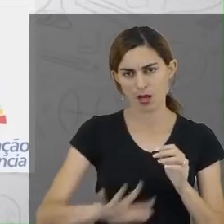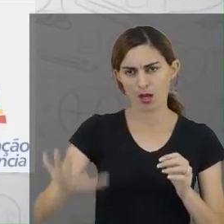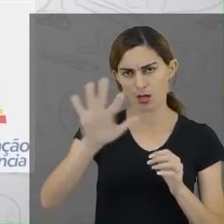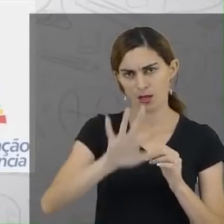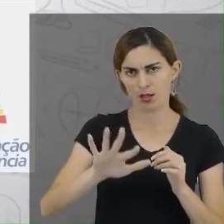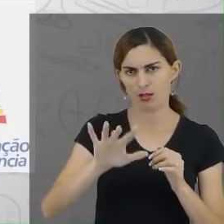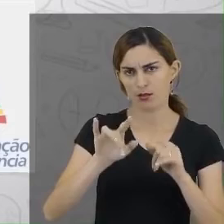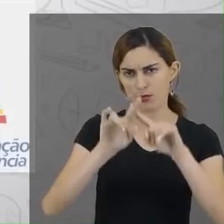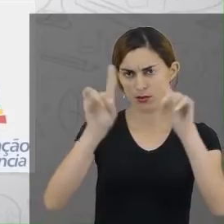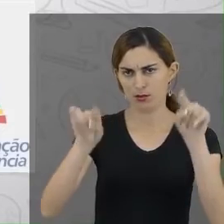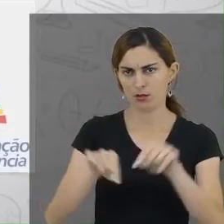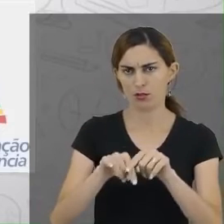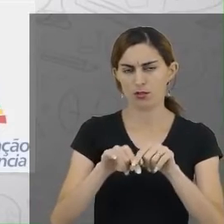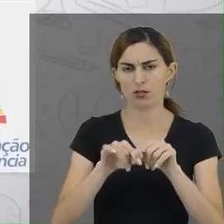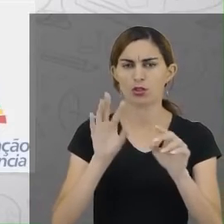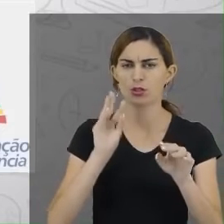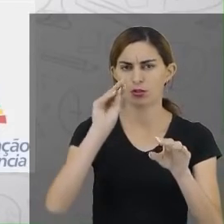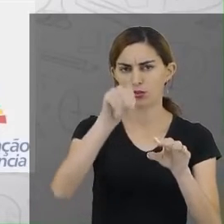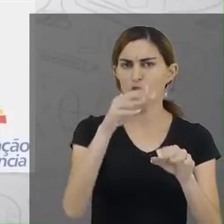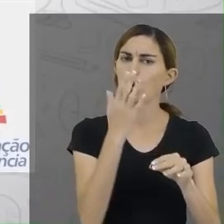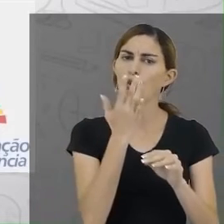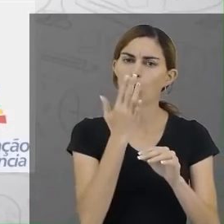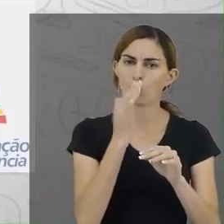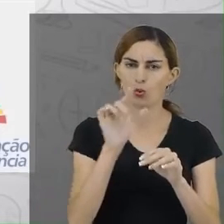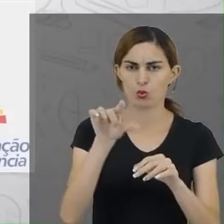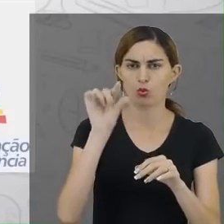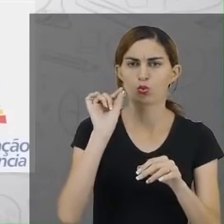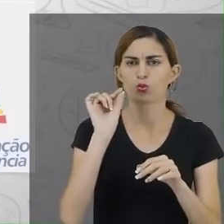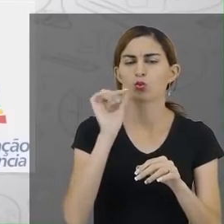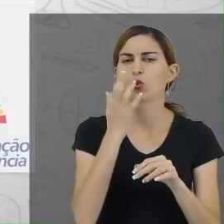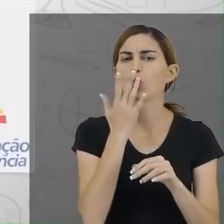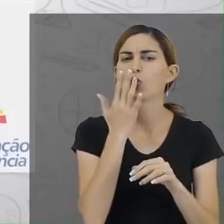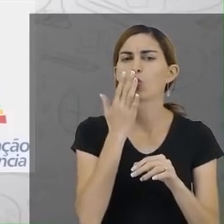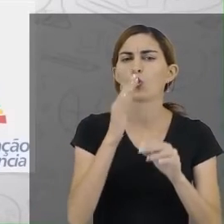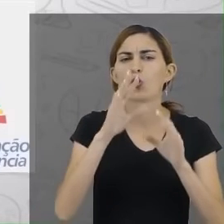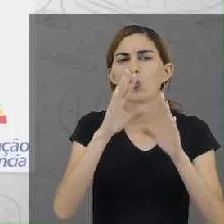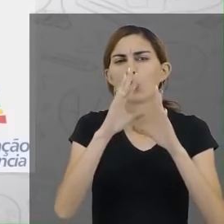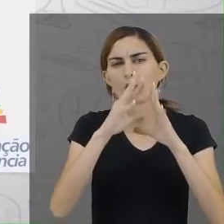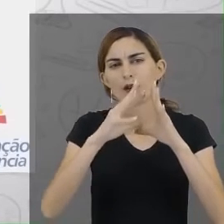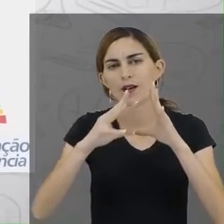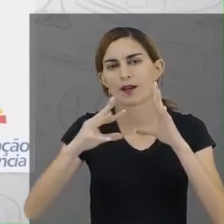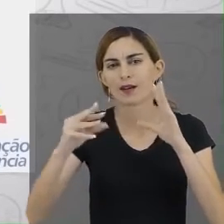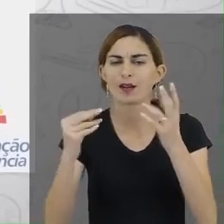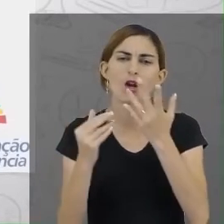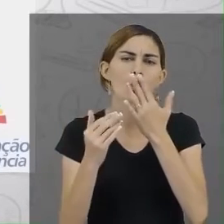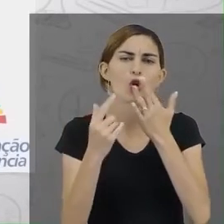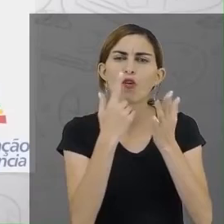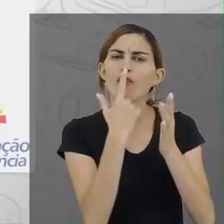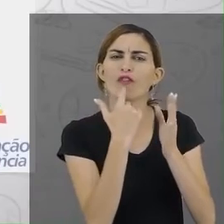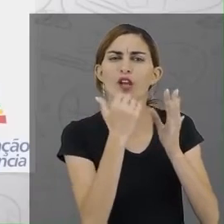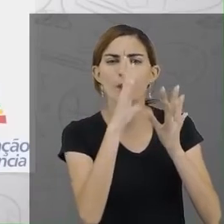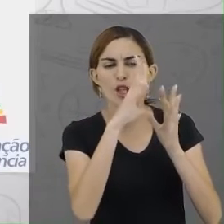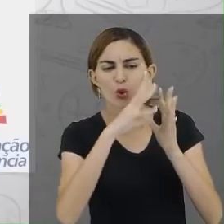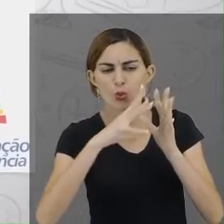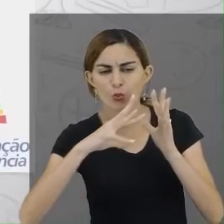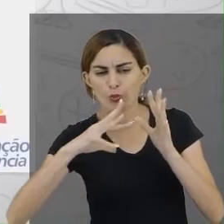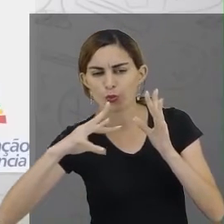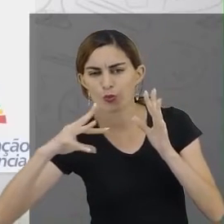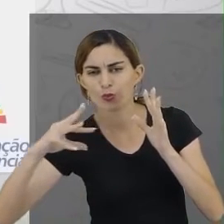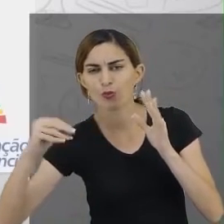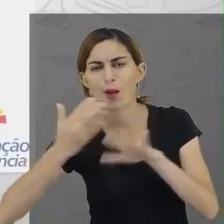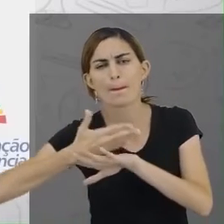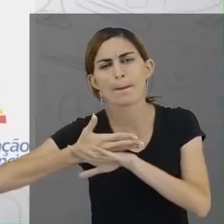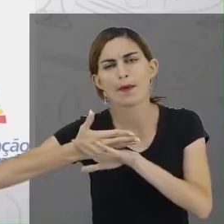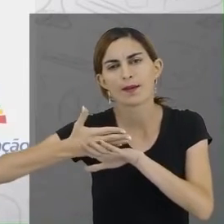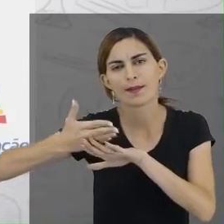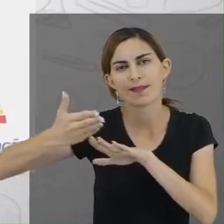Na área de preenchimento, vamos selecionar preenchimento gradiente linear. Você